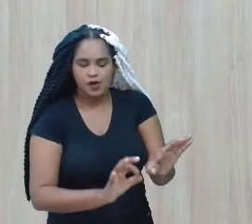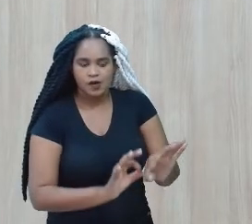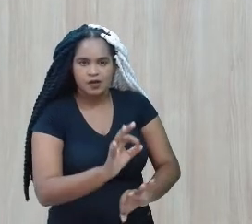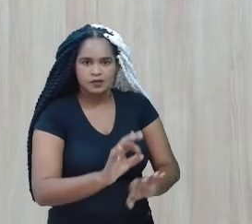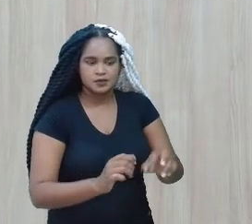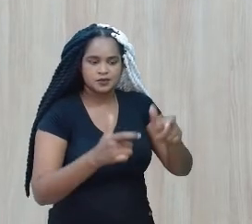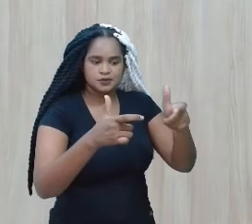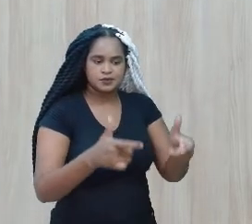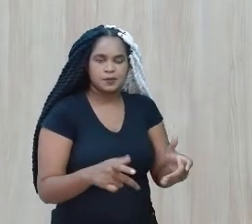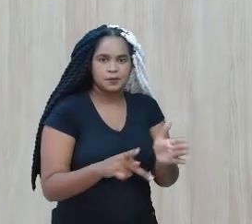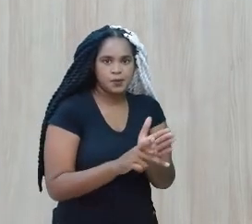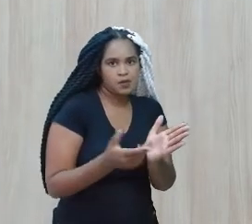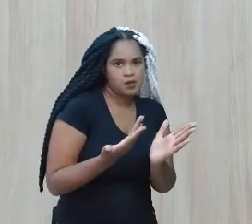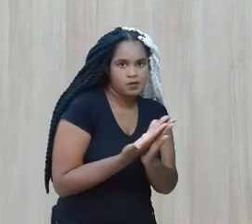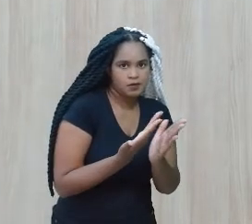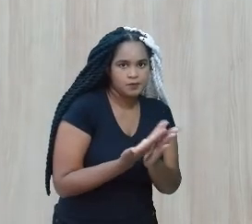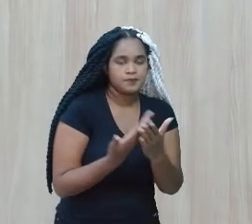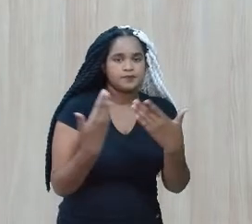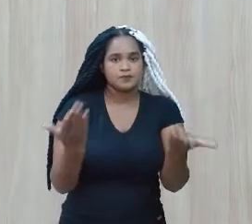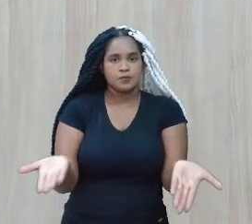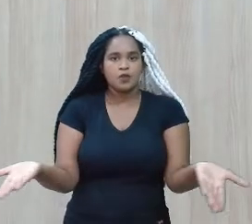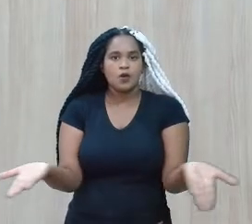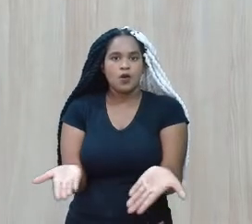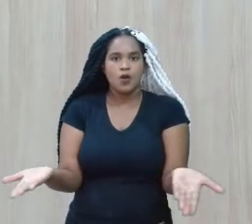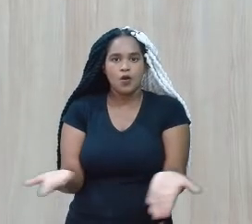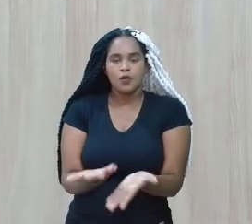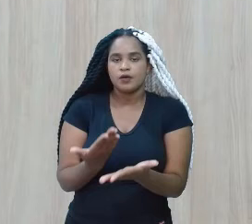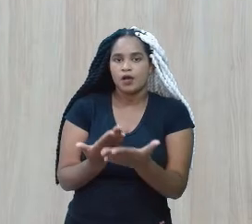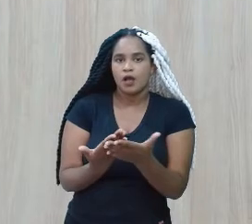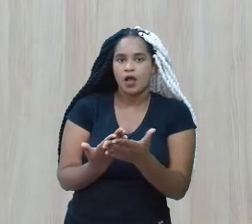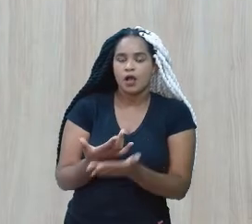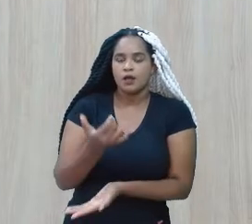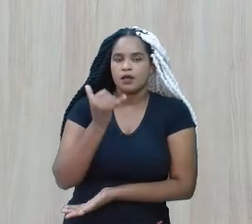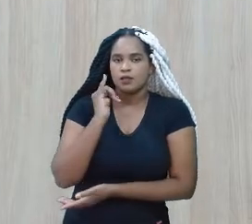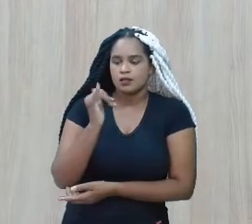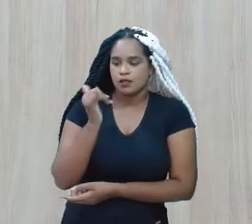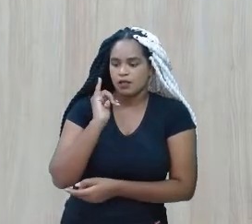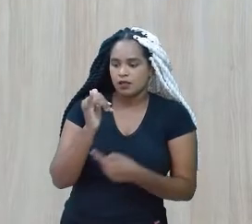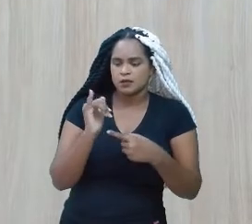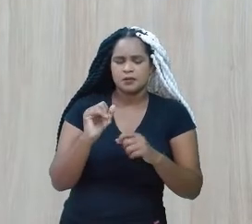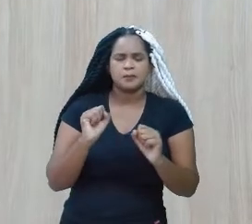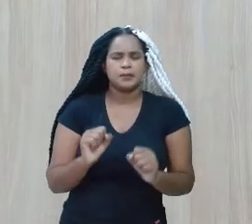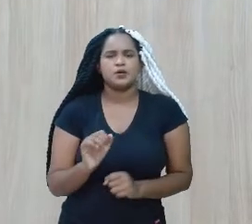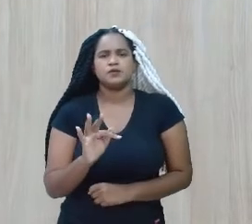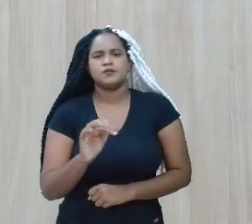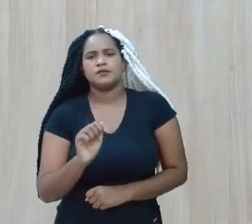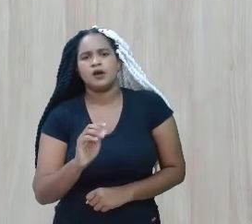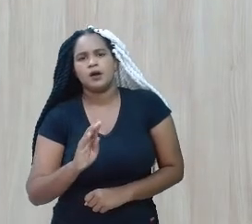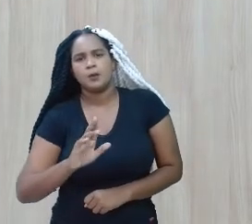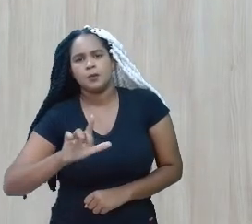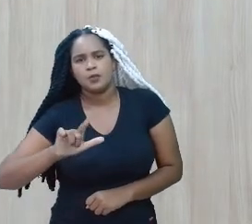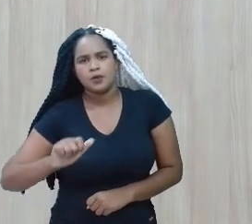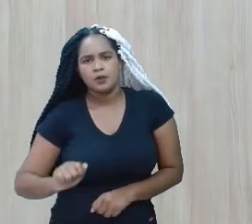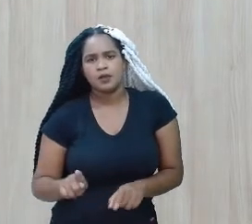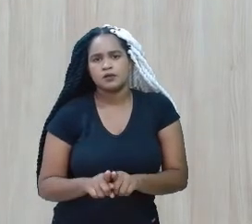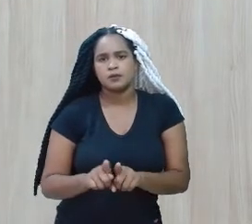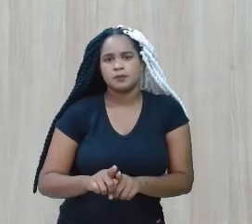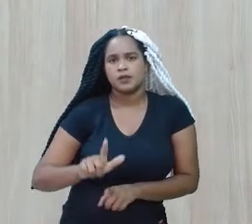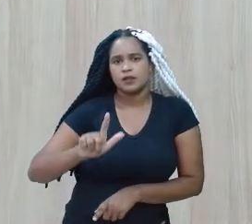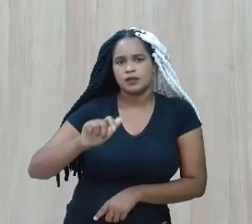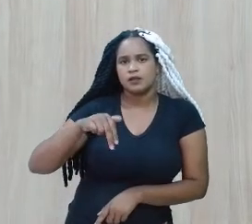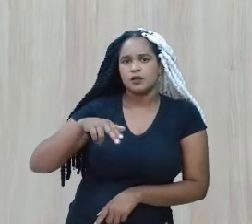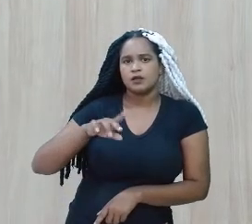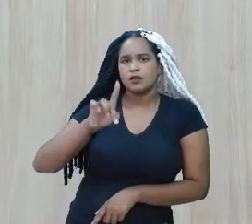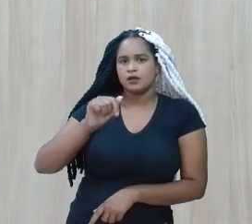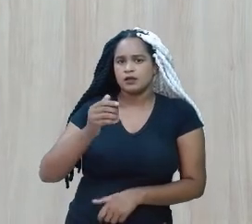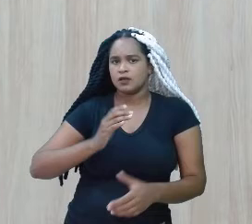nossa aula, ela é sobre narrativa. Seja qual for a narrativa, fábula ou lendas folclóricas, elas têm um